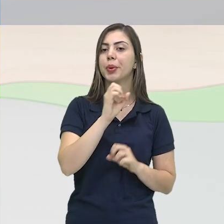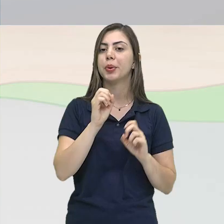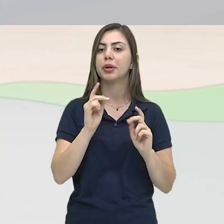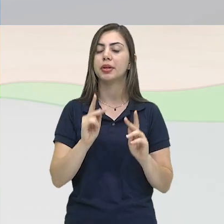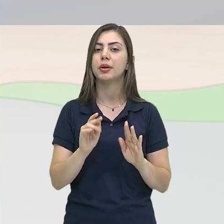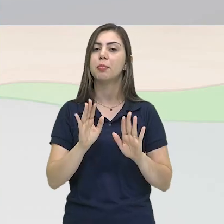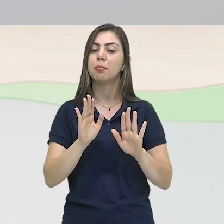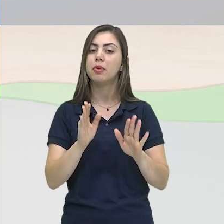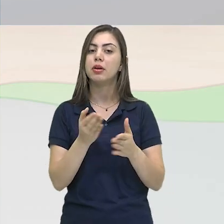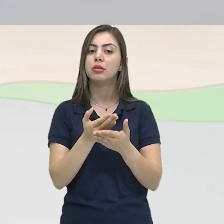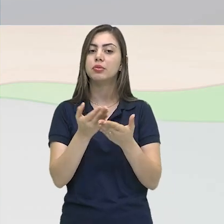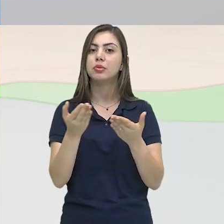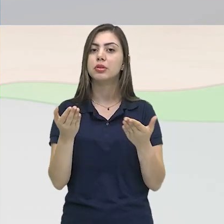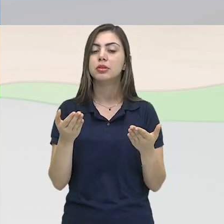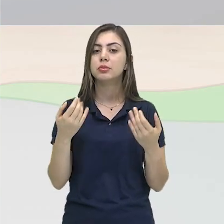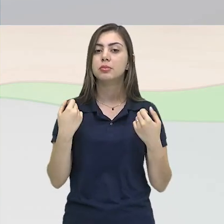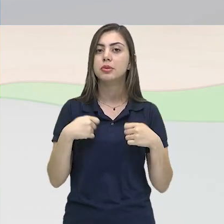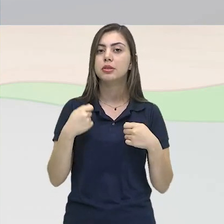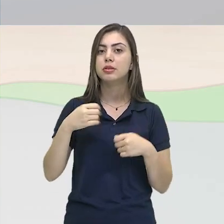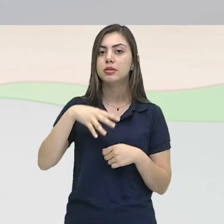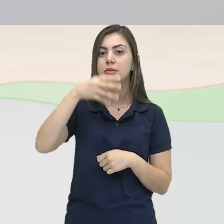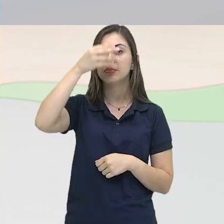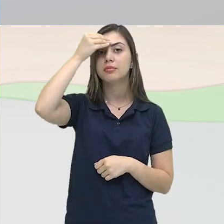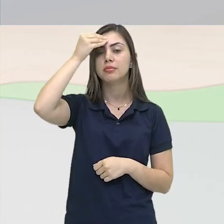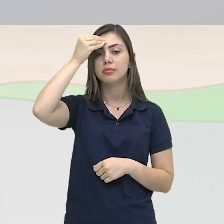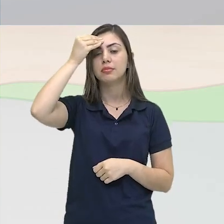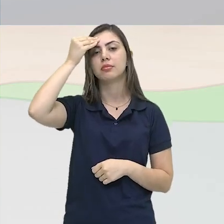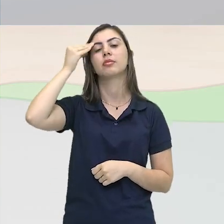Ok, mas você vai guardar aqui.